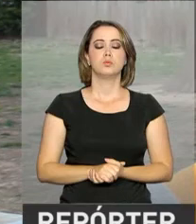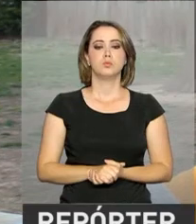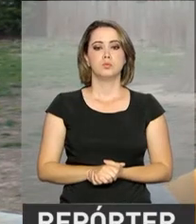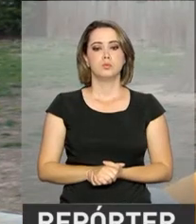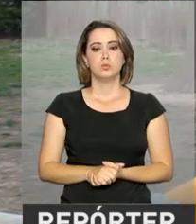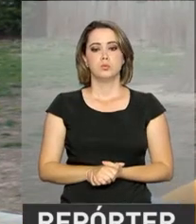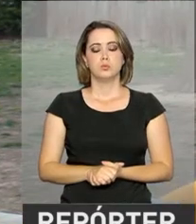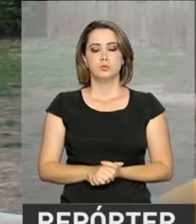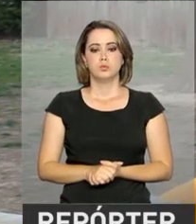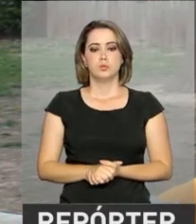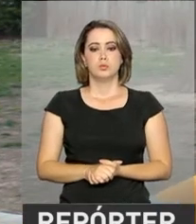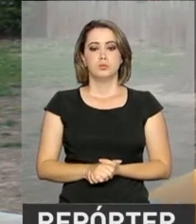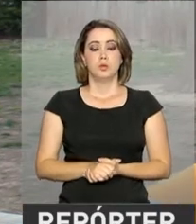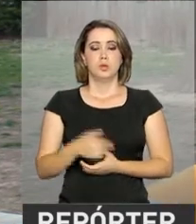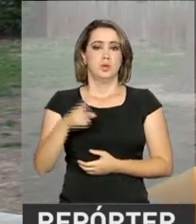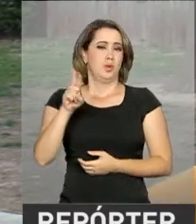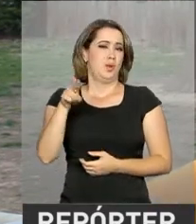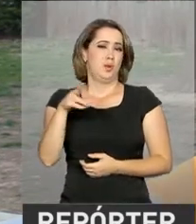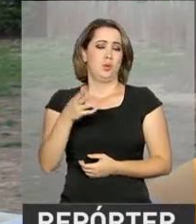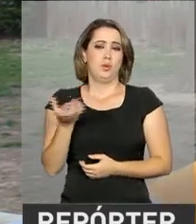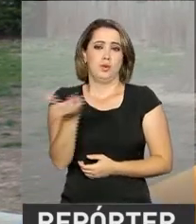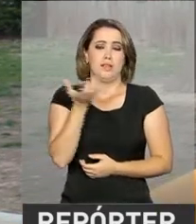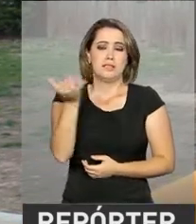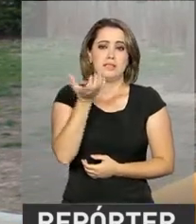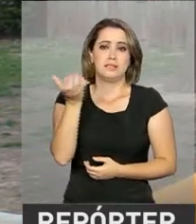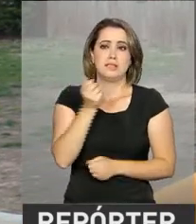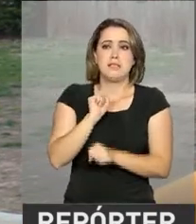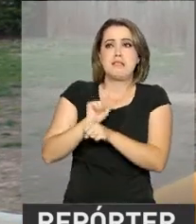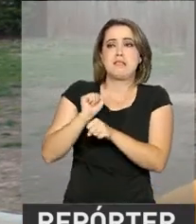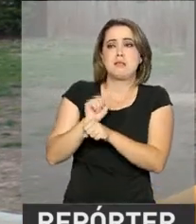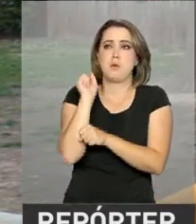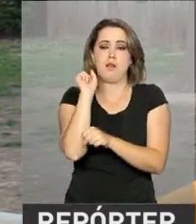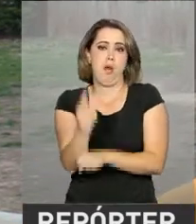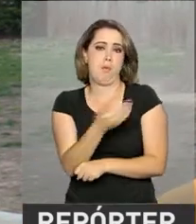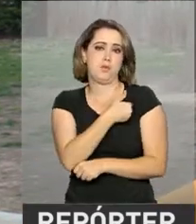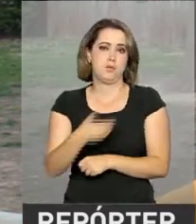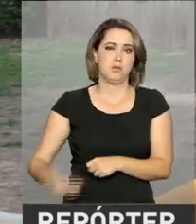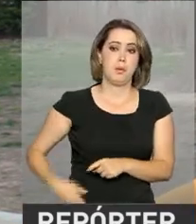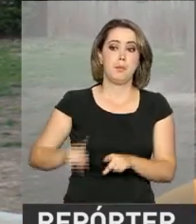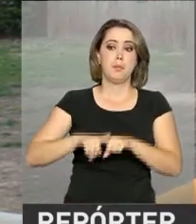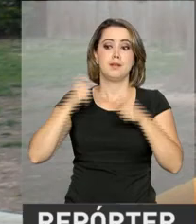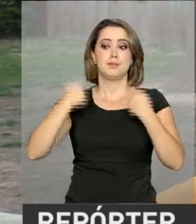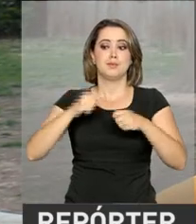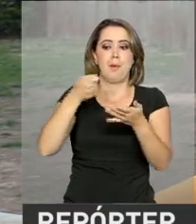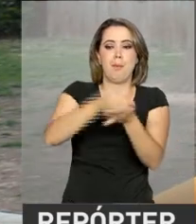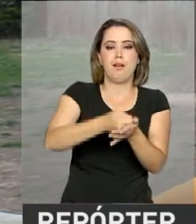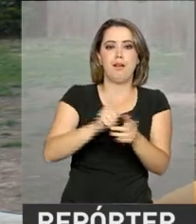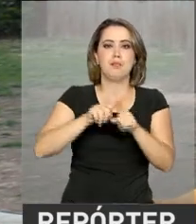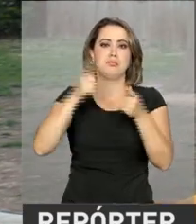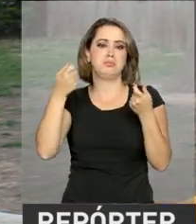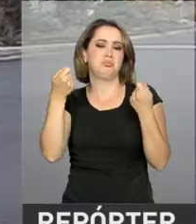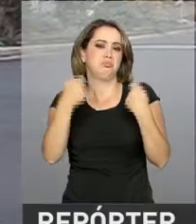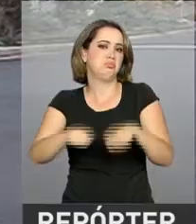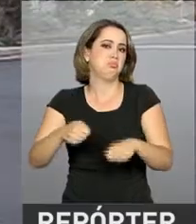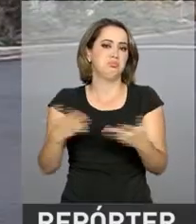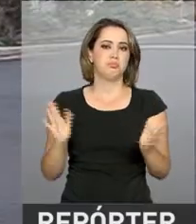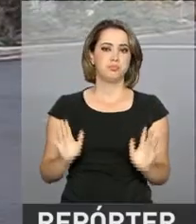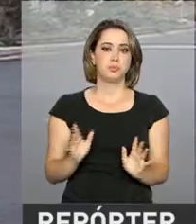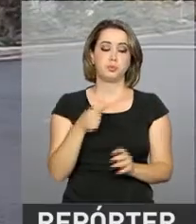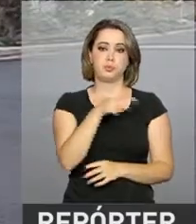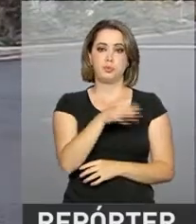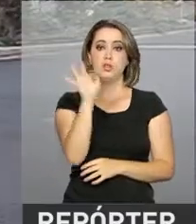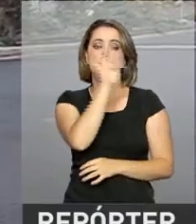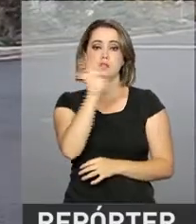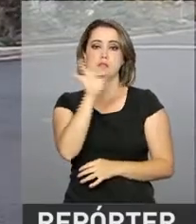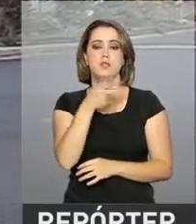governo. Eu nunca quis depender da Seguridade Social. Nós temos que pagar, mas na verdade não precisamos dela. Este francês,